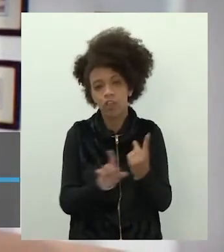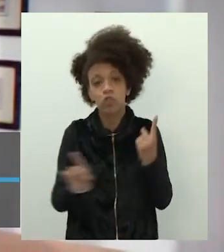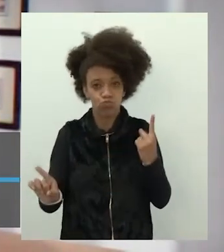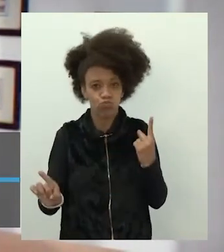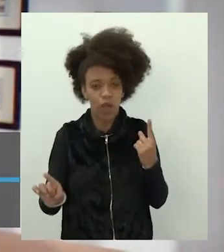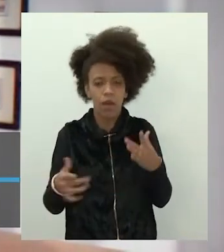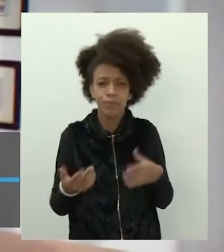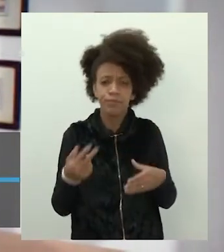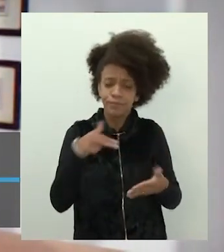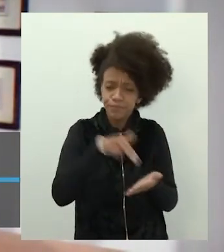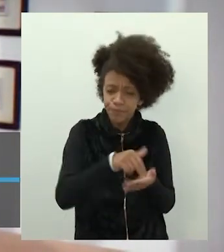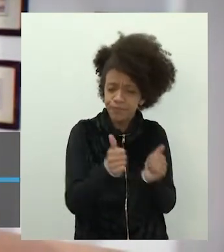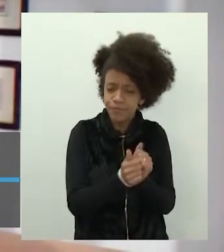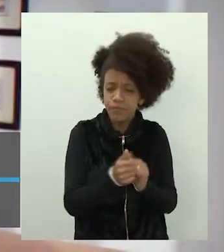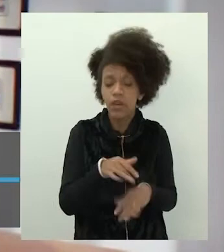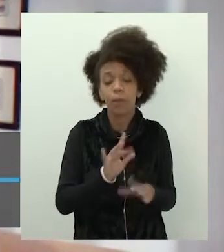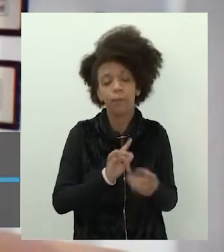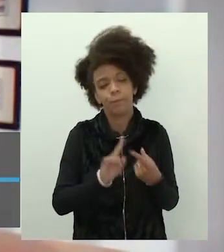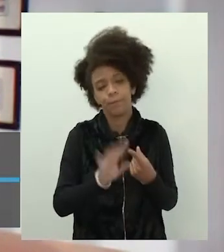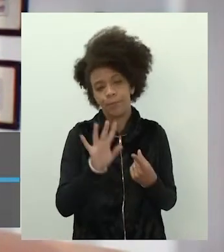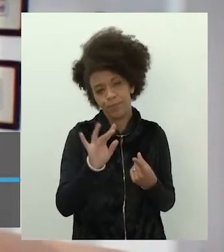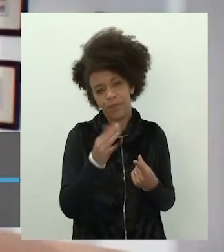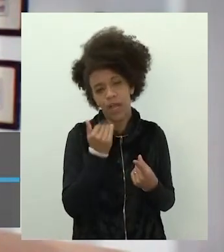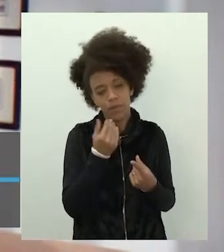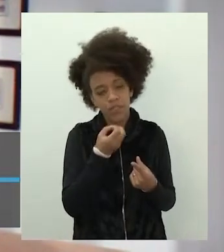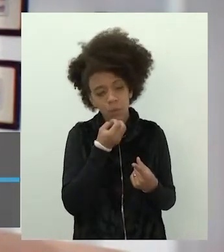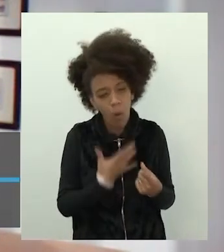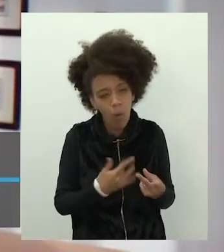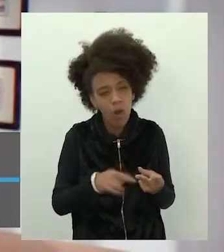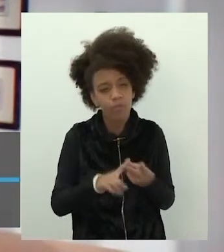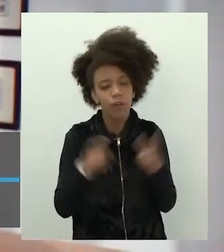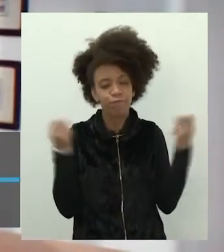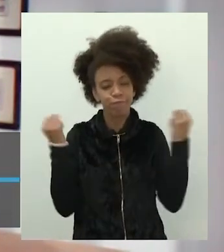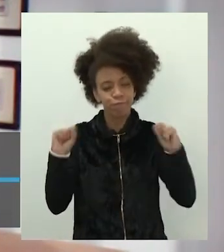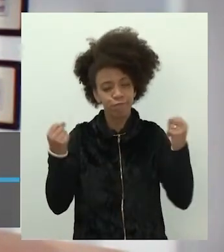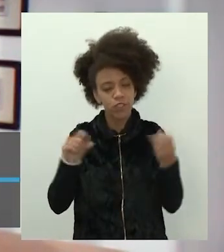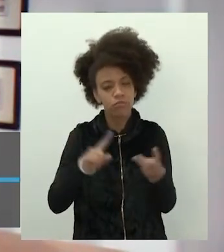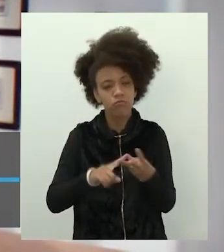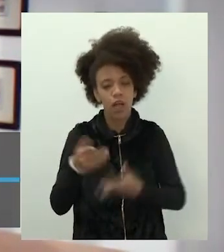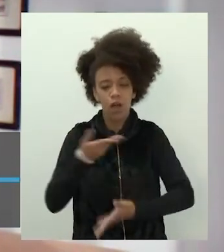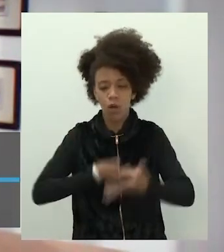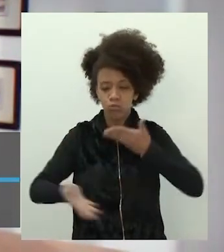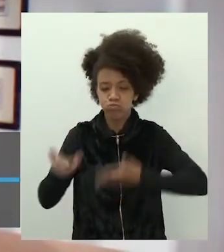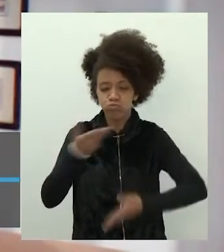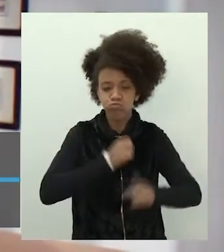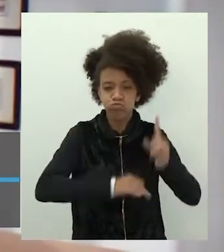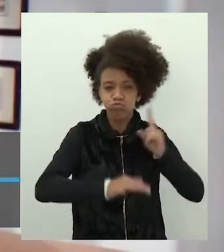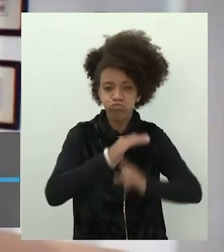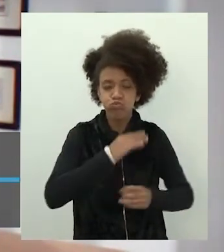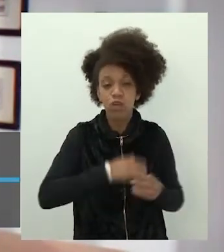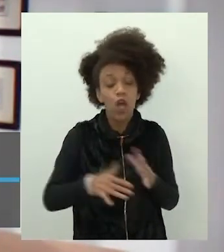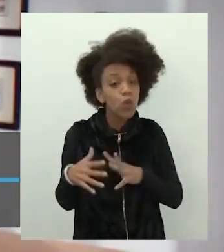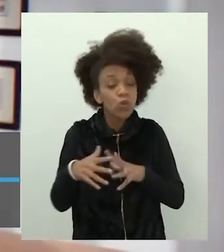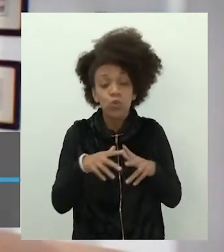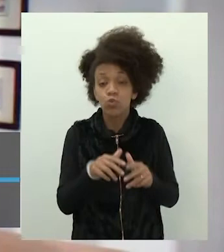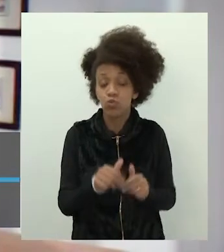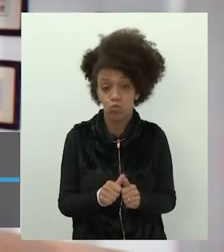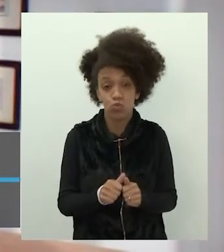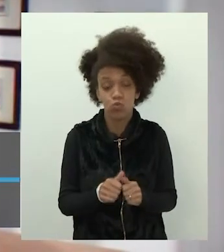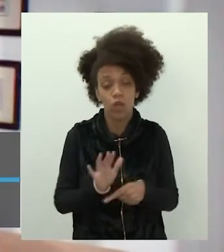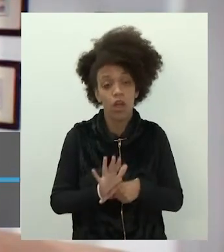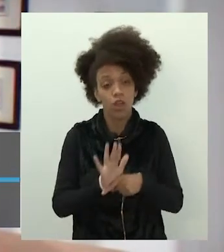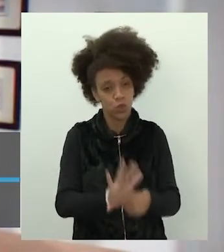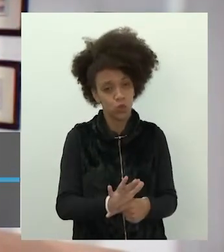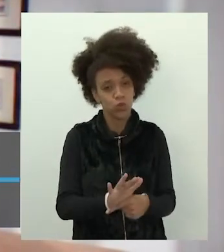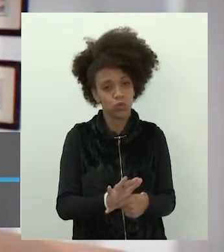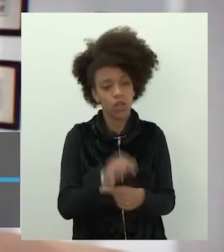alimentação saudável, atividade física, ter um bom relacionamento social, tudo isso